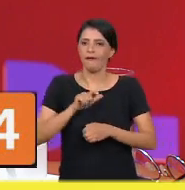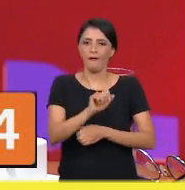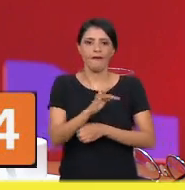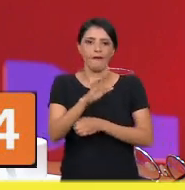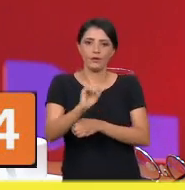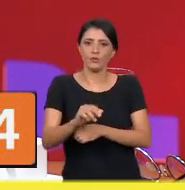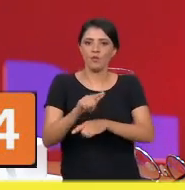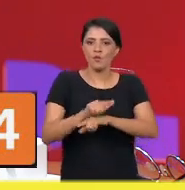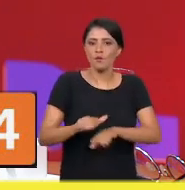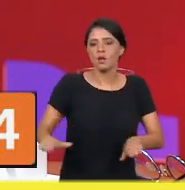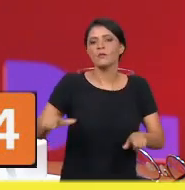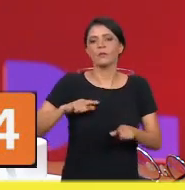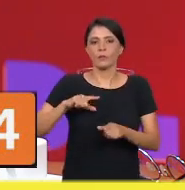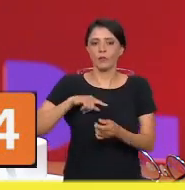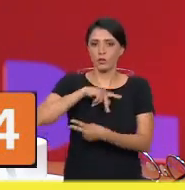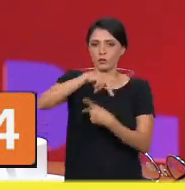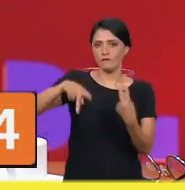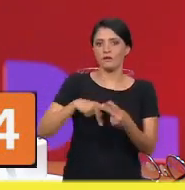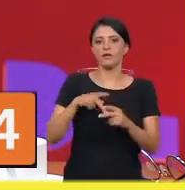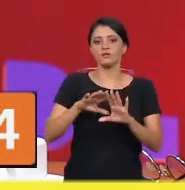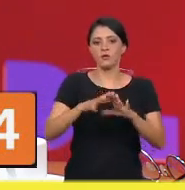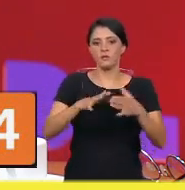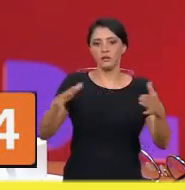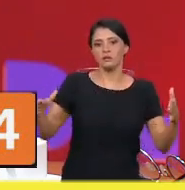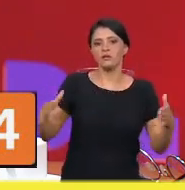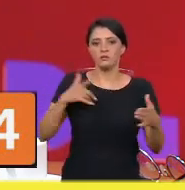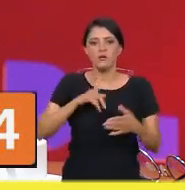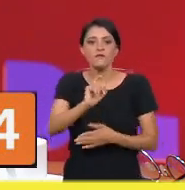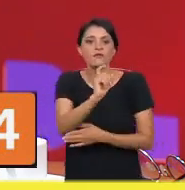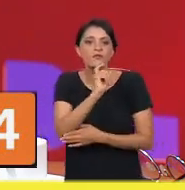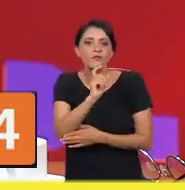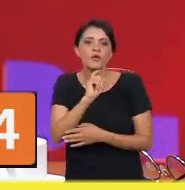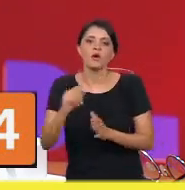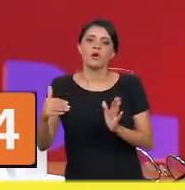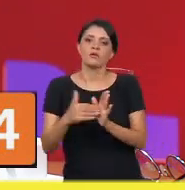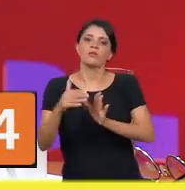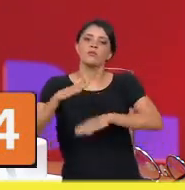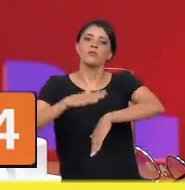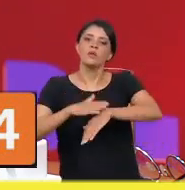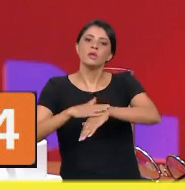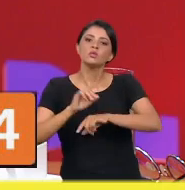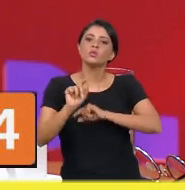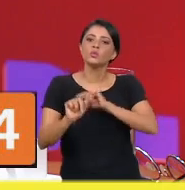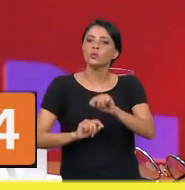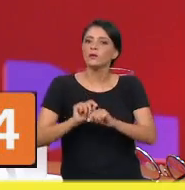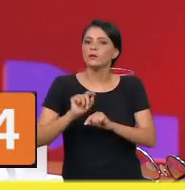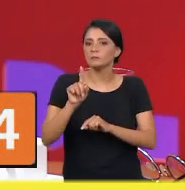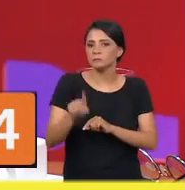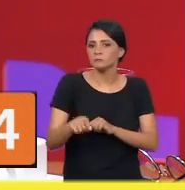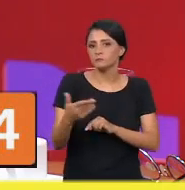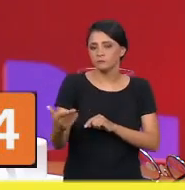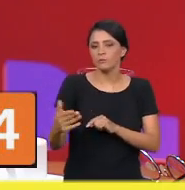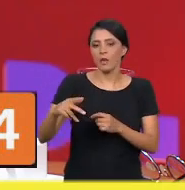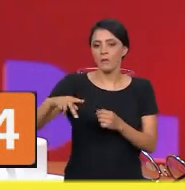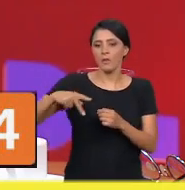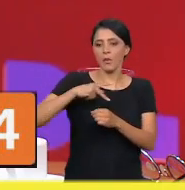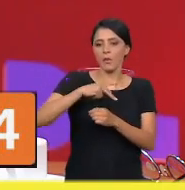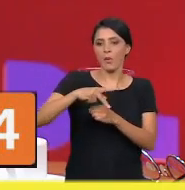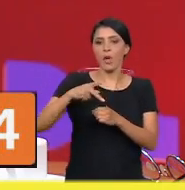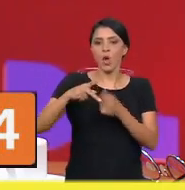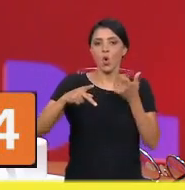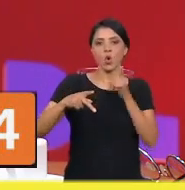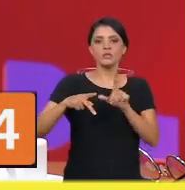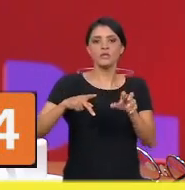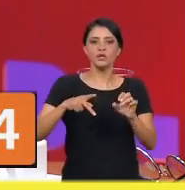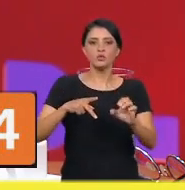O universo foi se expandindo, foi se resfriando, até o momento que, finalmente, o próton conseguiu capturar o